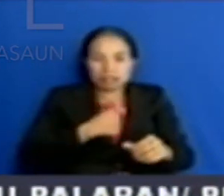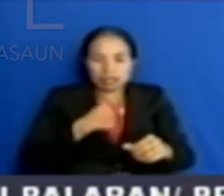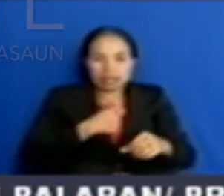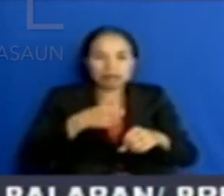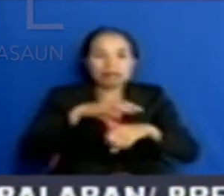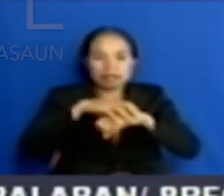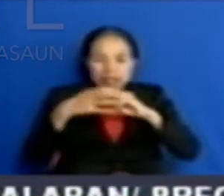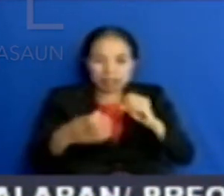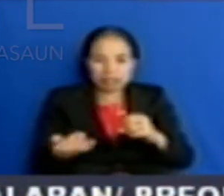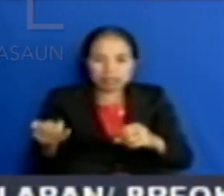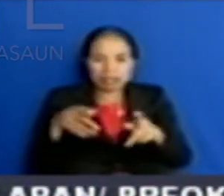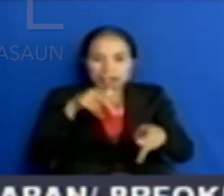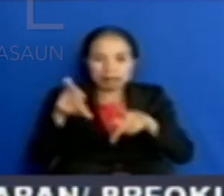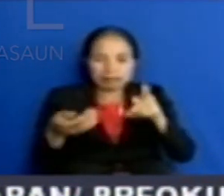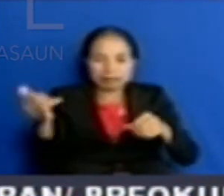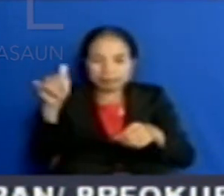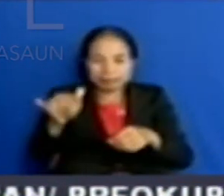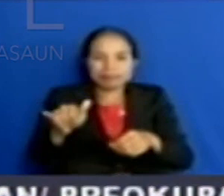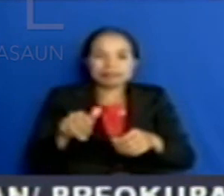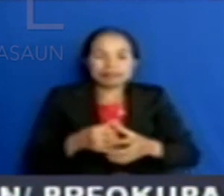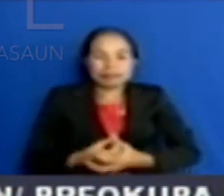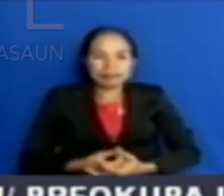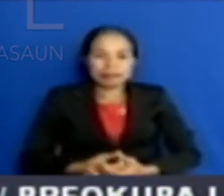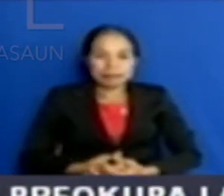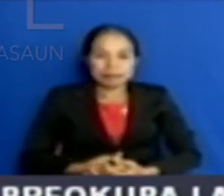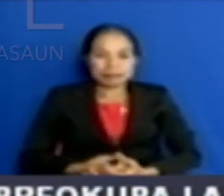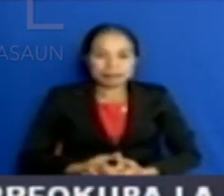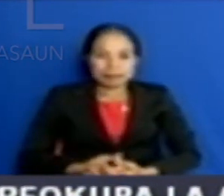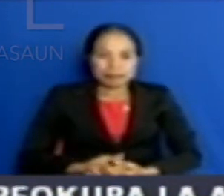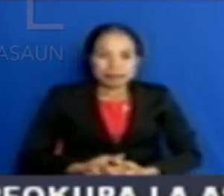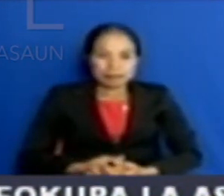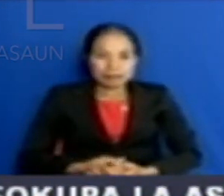Cidadão Sira. Cândido Alves, Flávio Barros, RTTL.